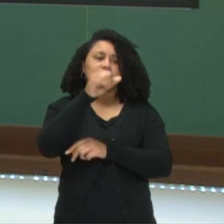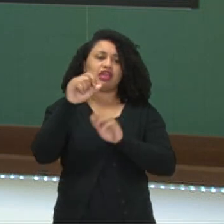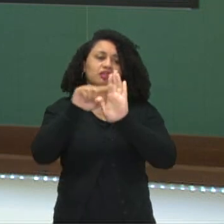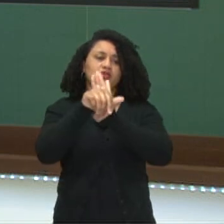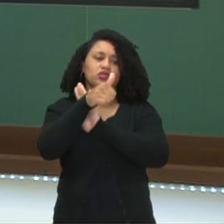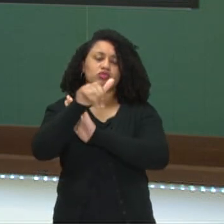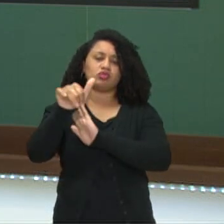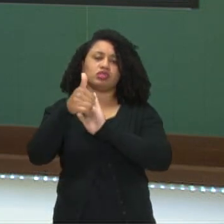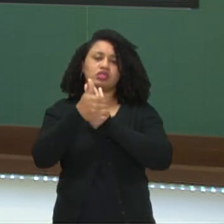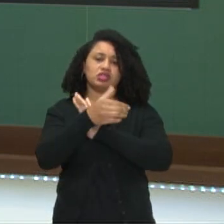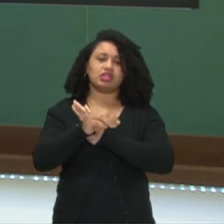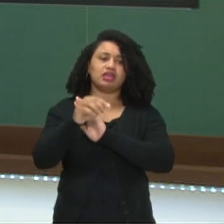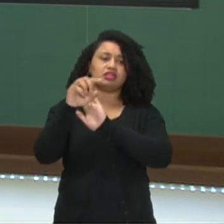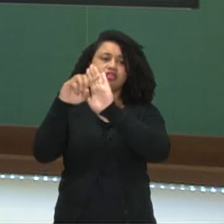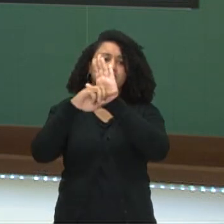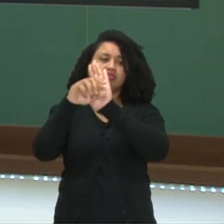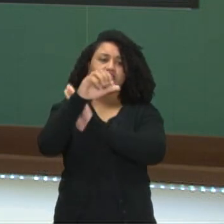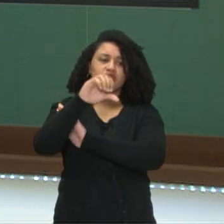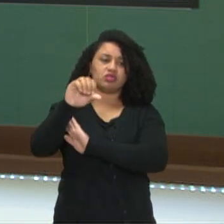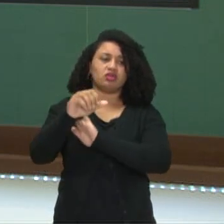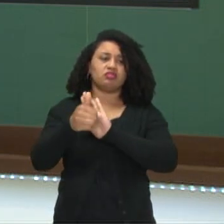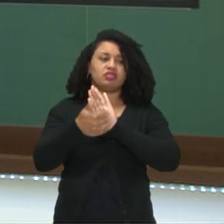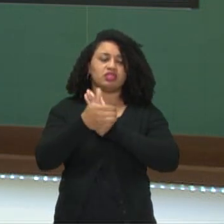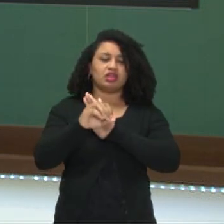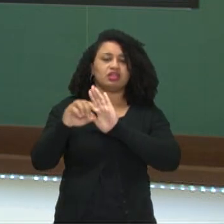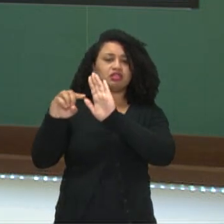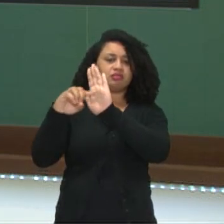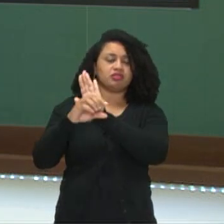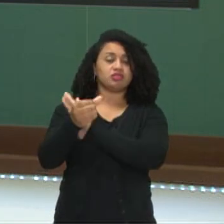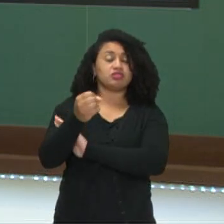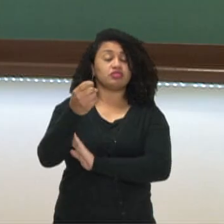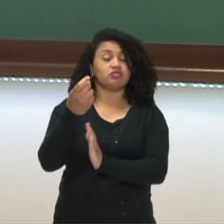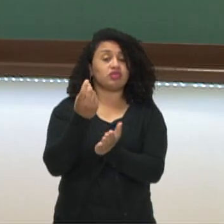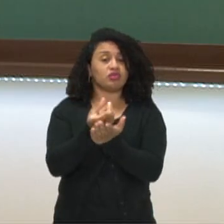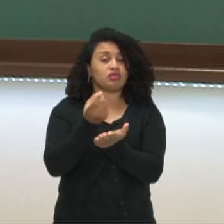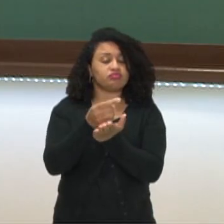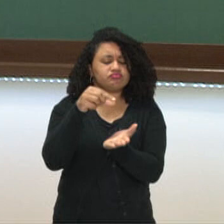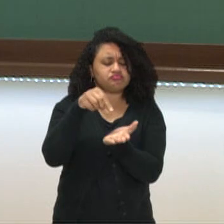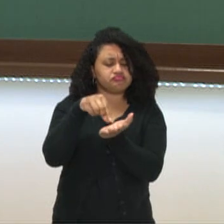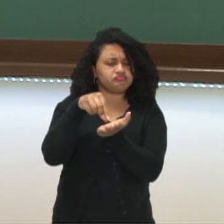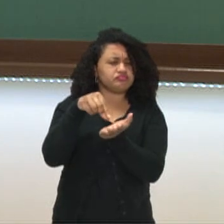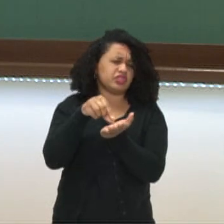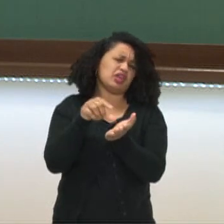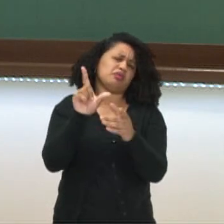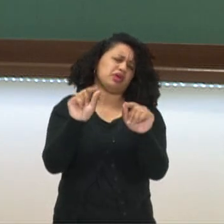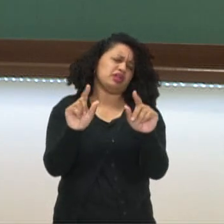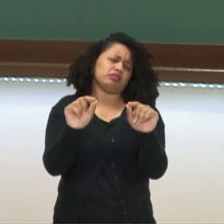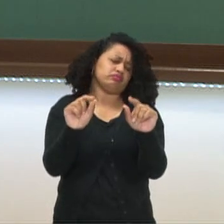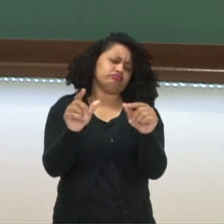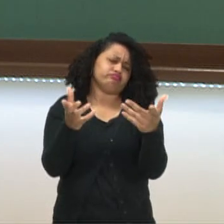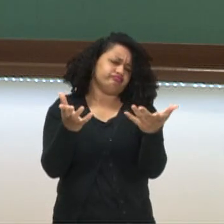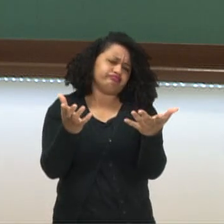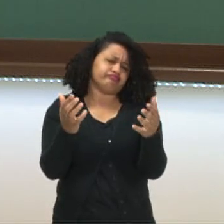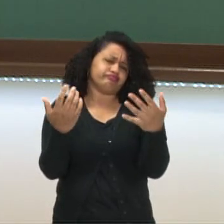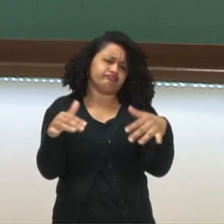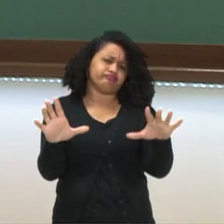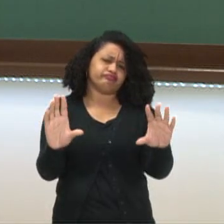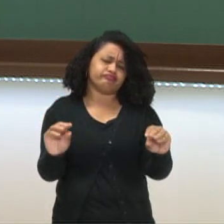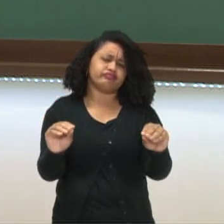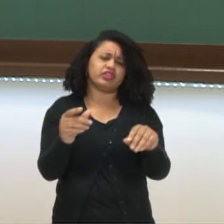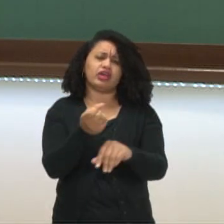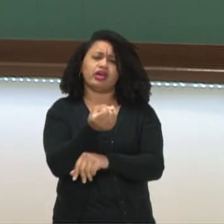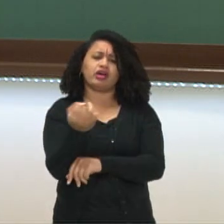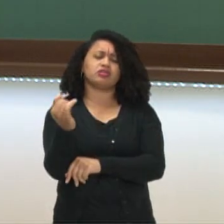capacitância. Se você for comprar capacitor numa lojinha, tá? Capacitor custa baratinho, gente. Alguns custam alguns